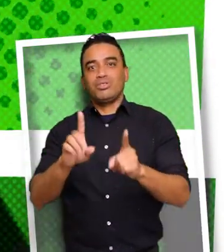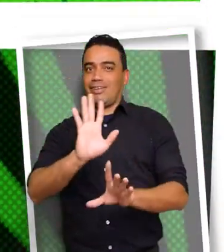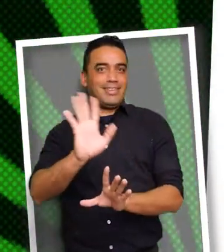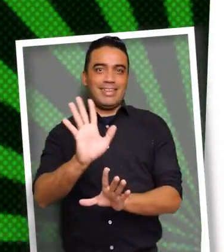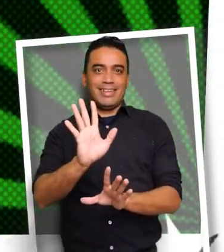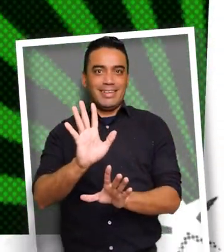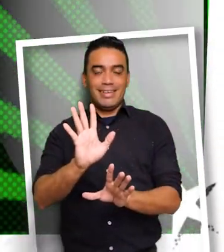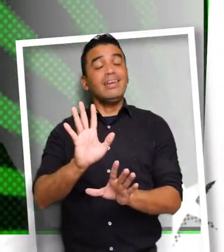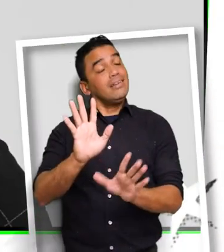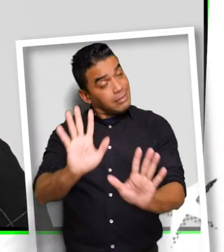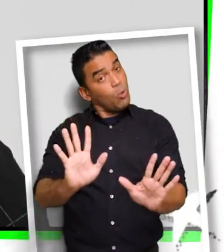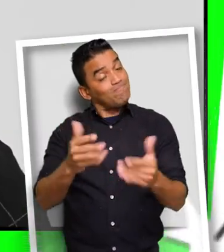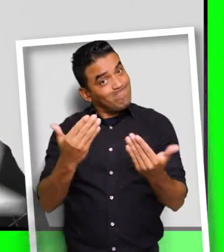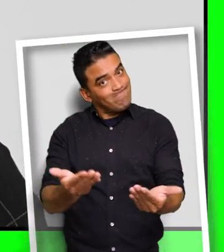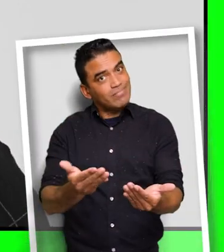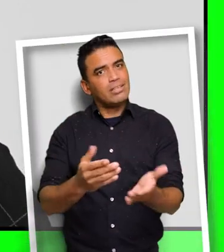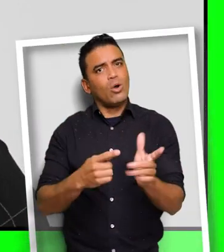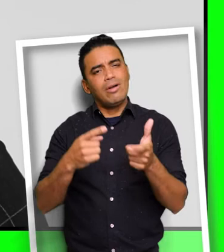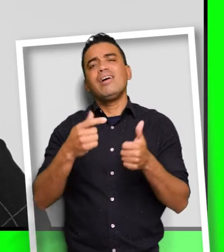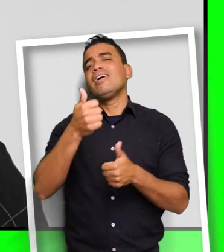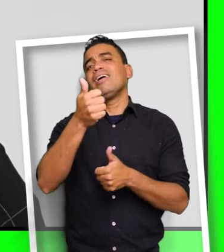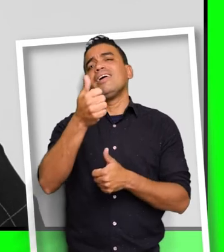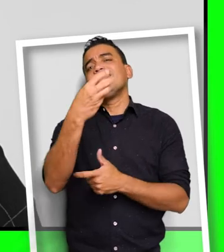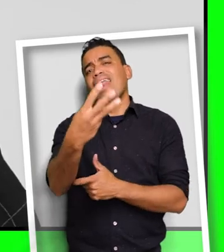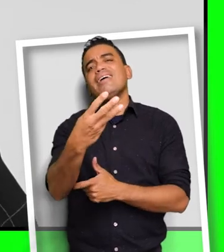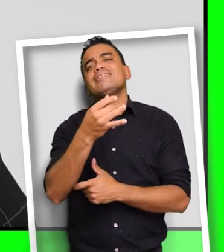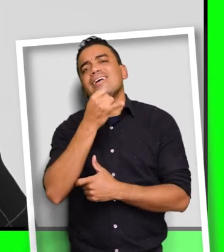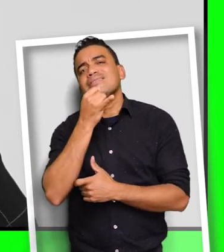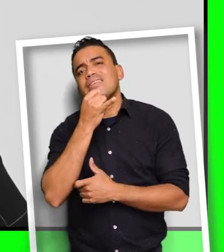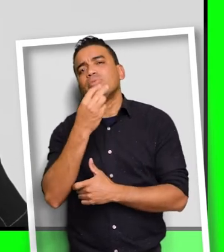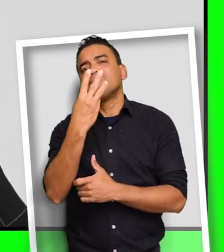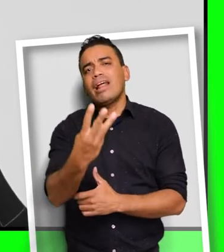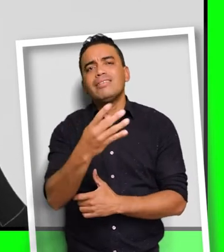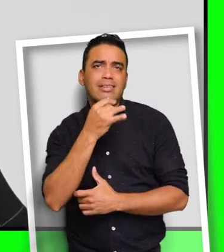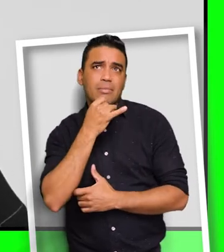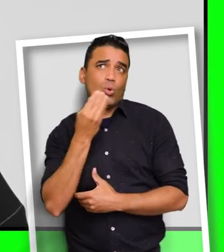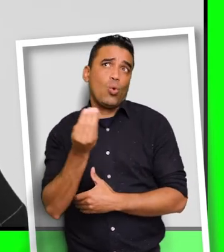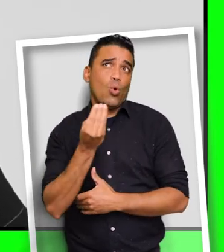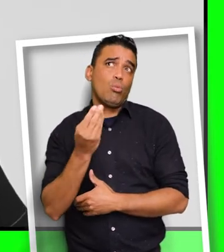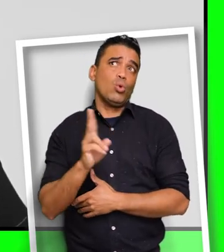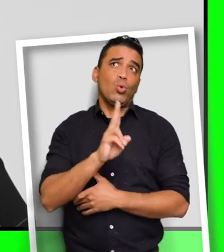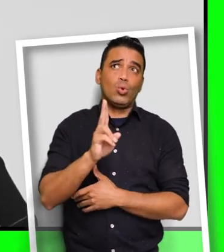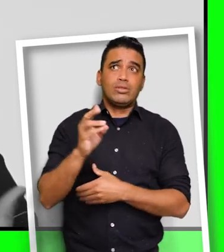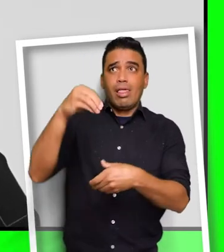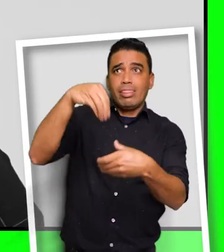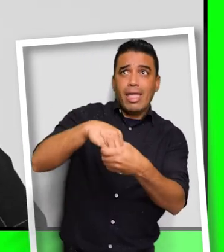Então, pessoal, eu dei aí para vocês três exemplos de como nós usamos a